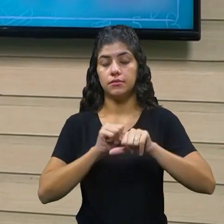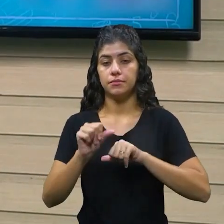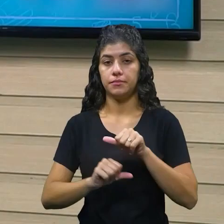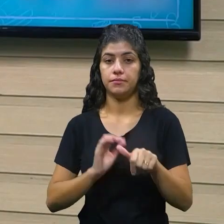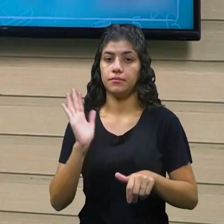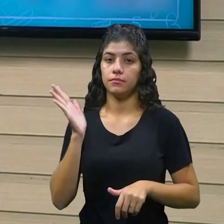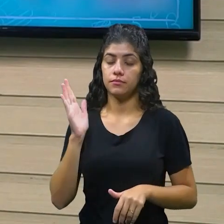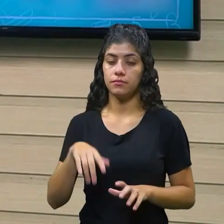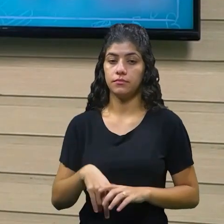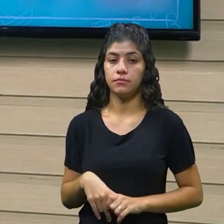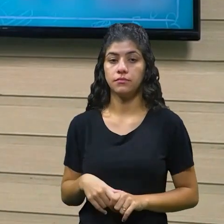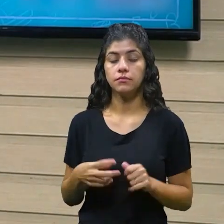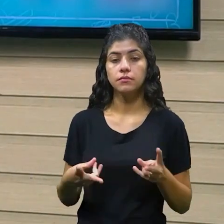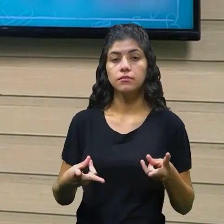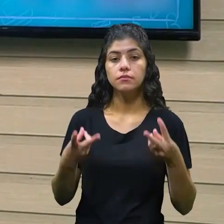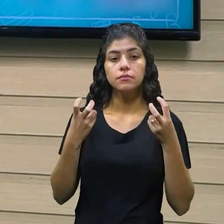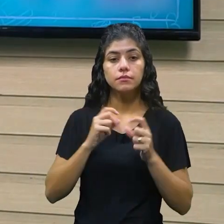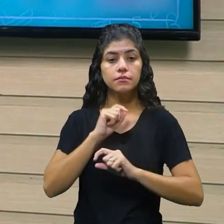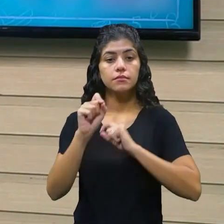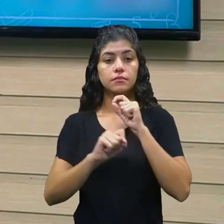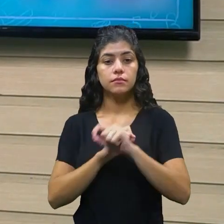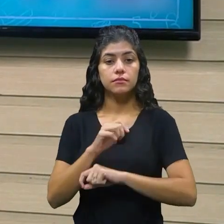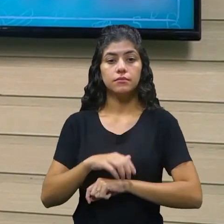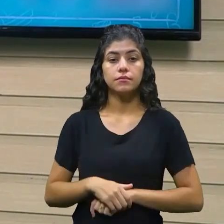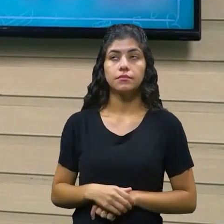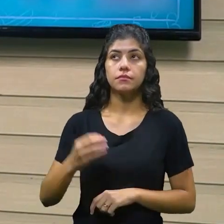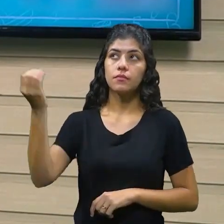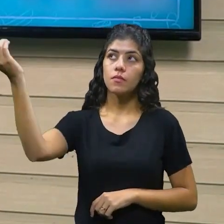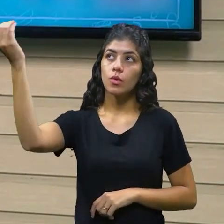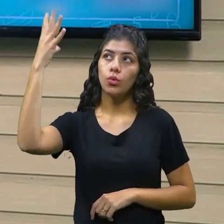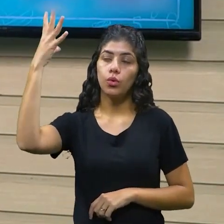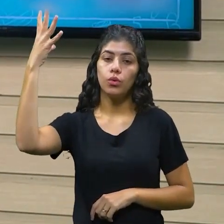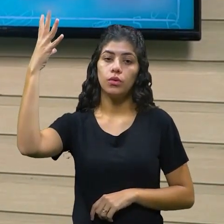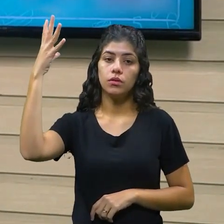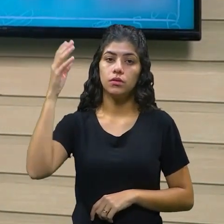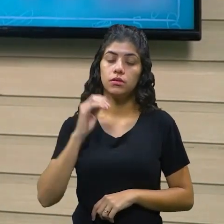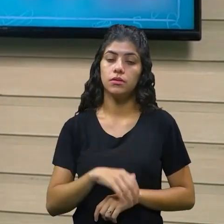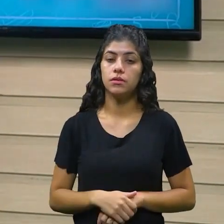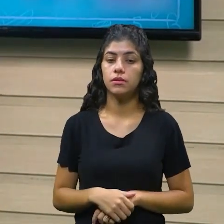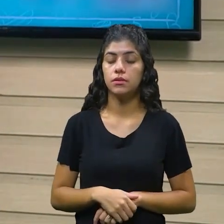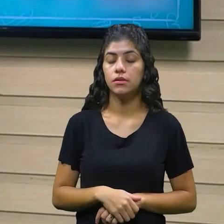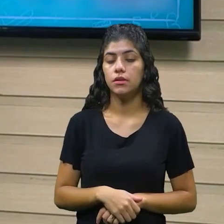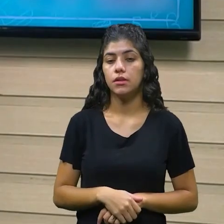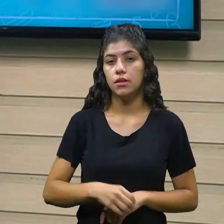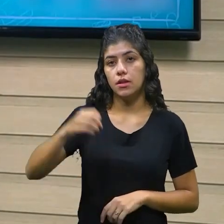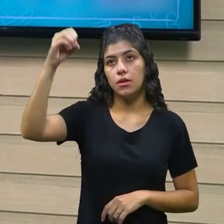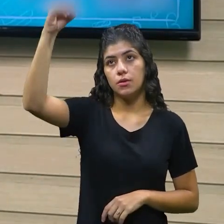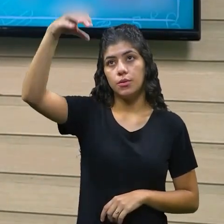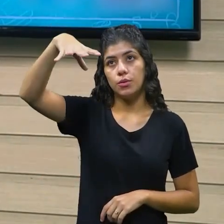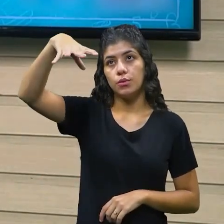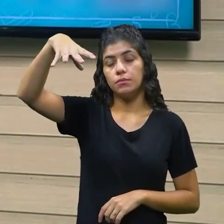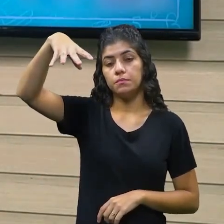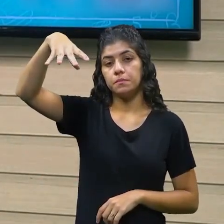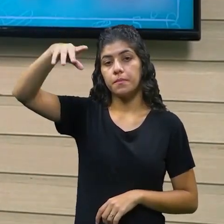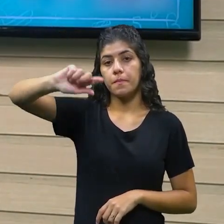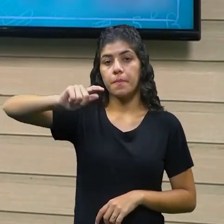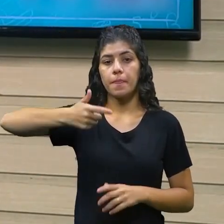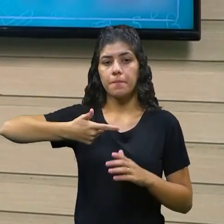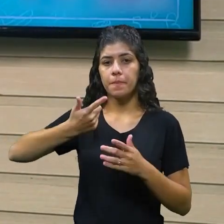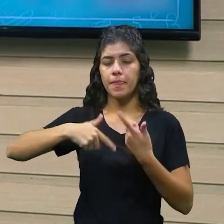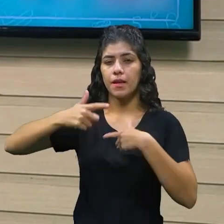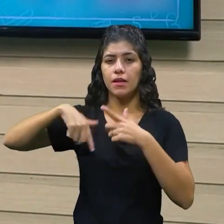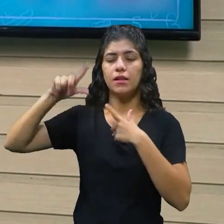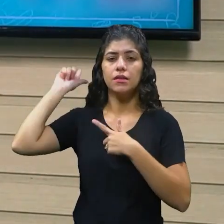exemplo, você vê a energia de uma luminosa, de uma lâmpada. Essa energia, outrora, já